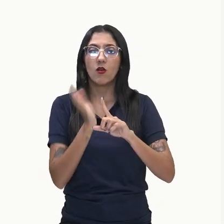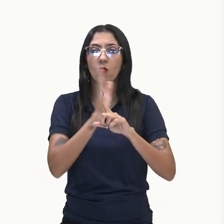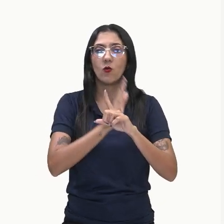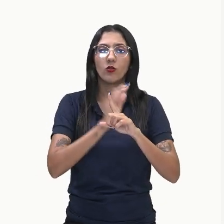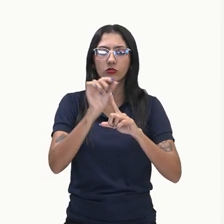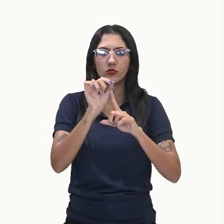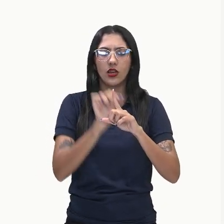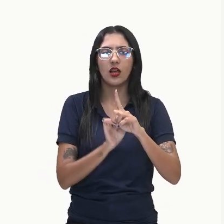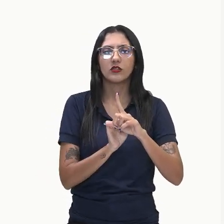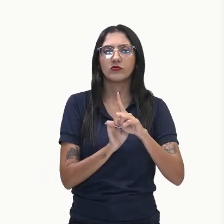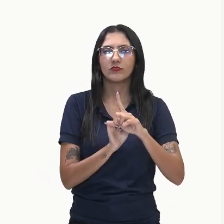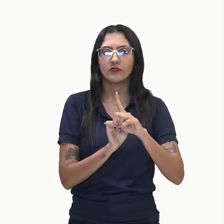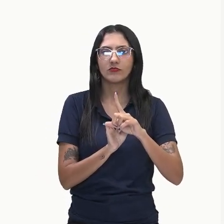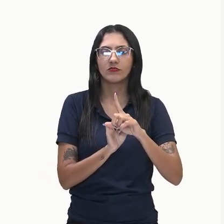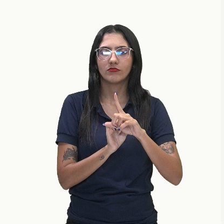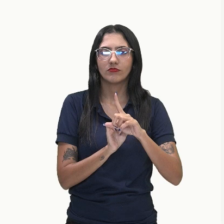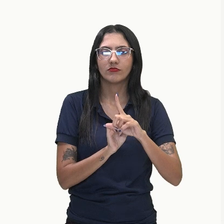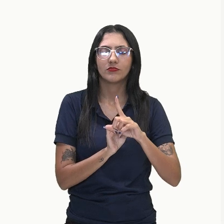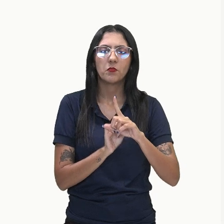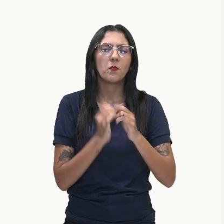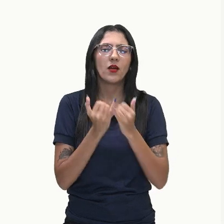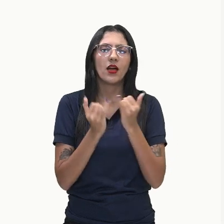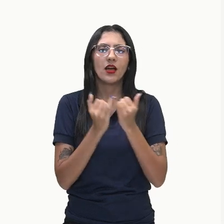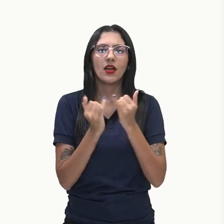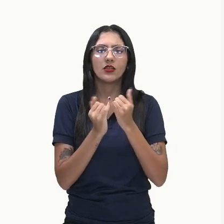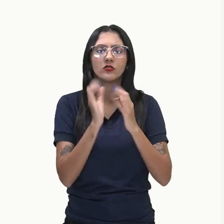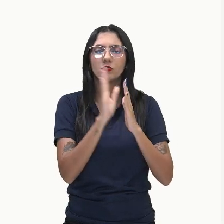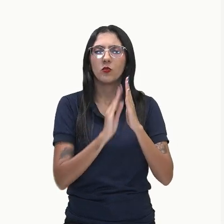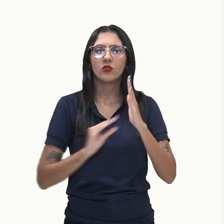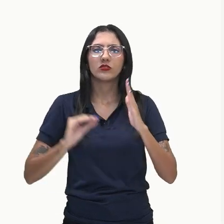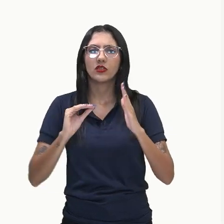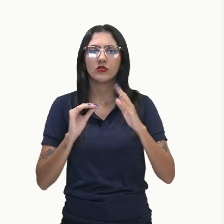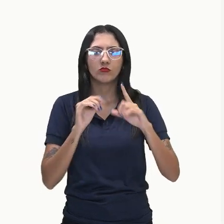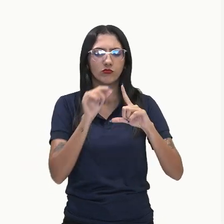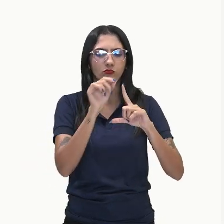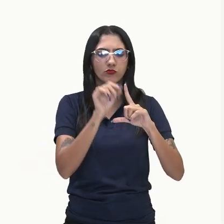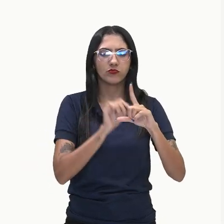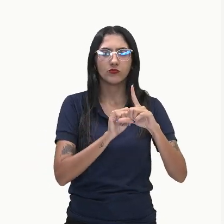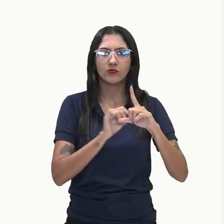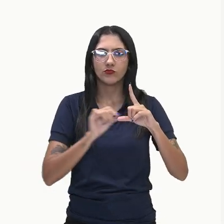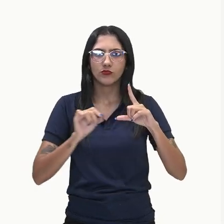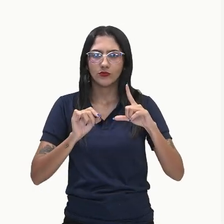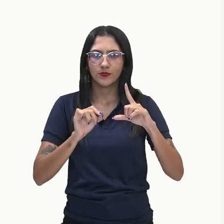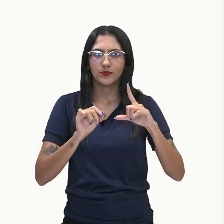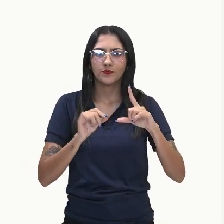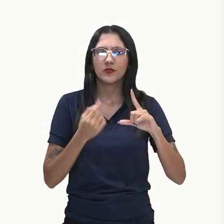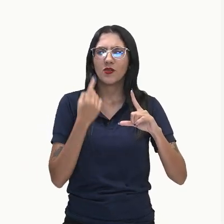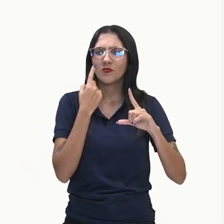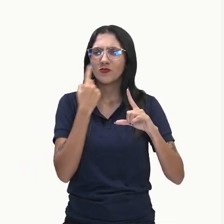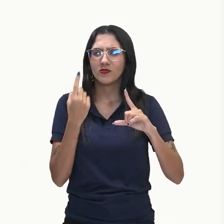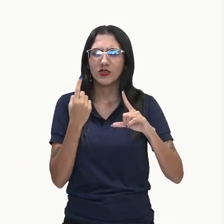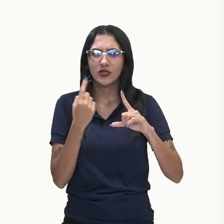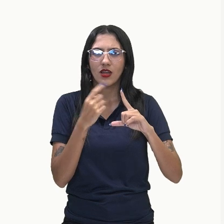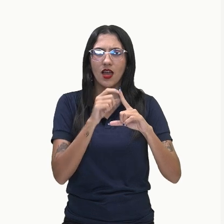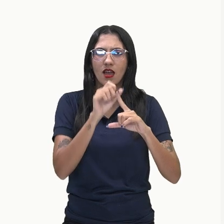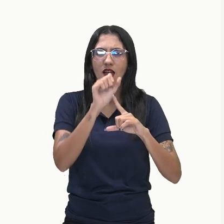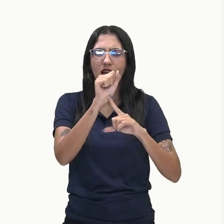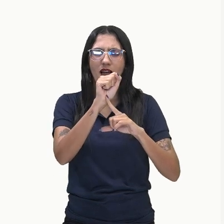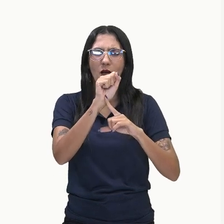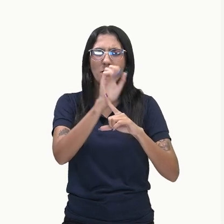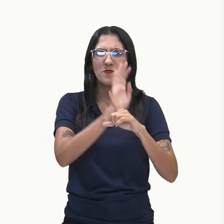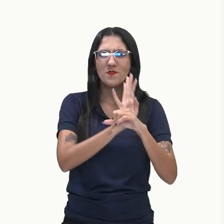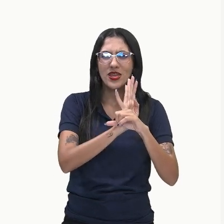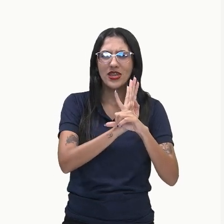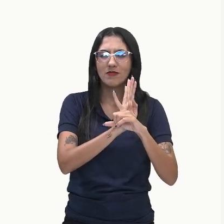está olhando, porque os outros dois vão estar, de certa forma, longe. O lado AB está longe ali do